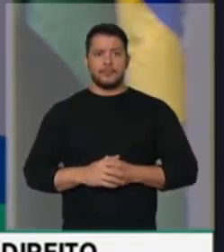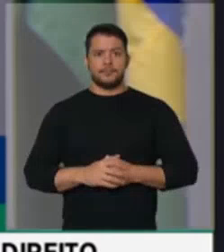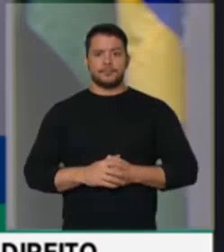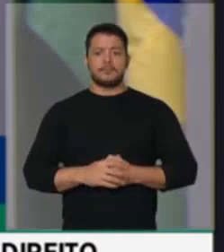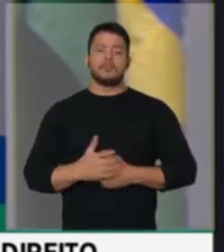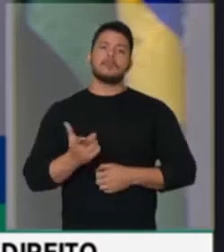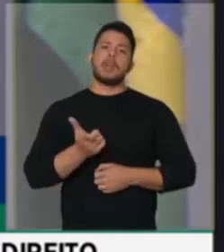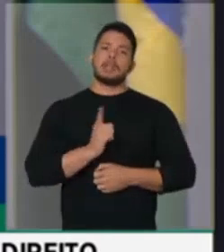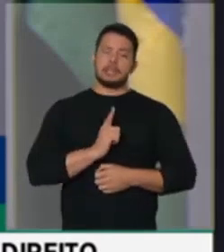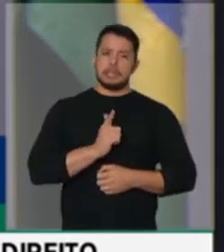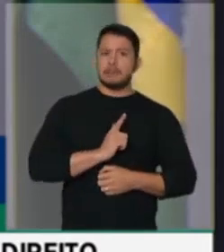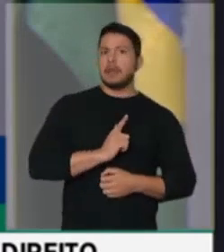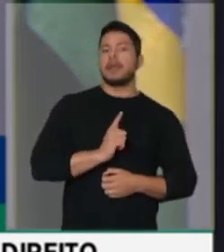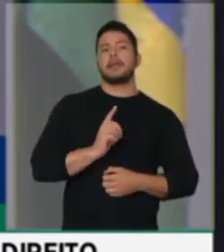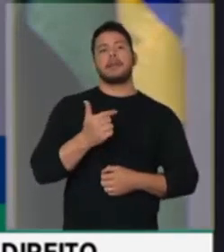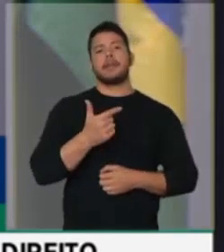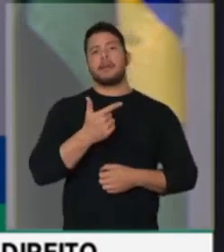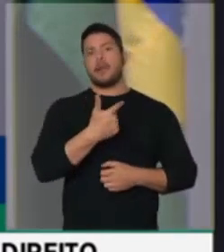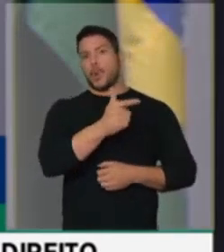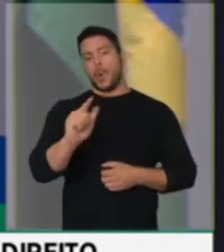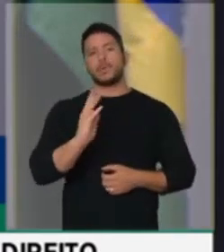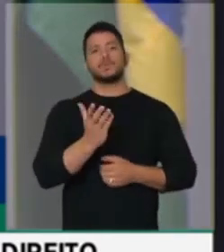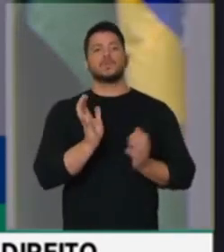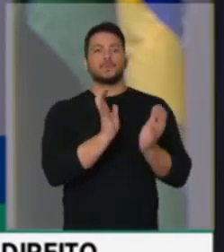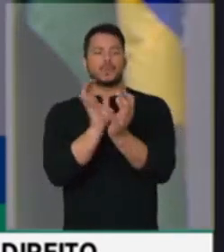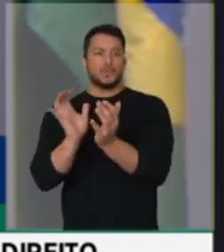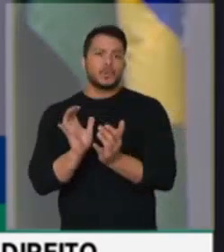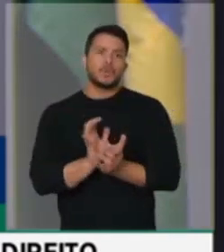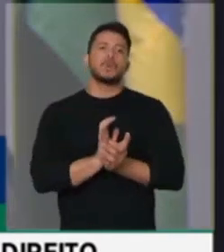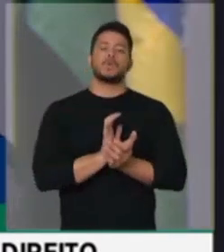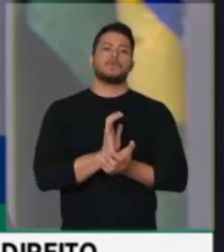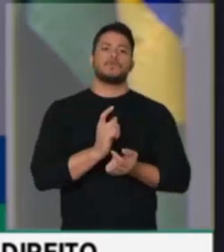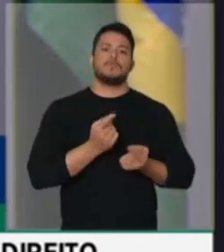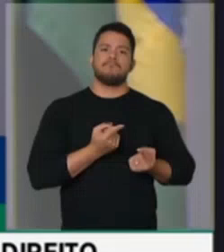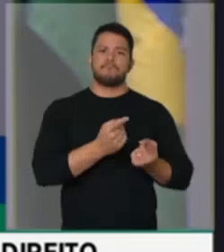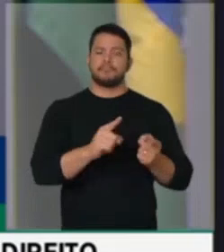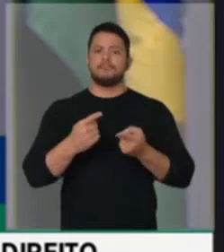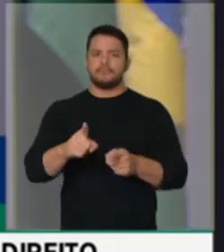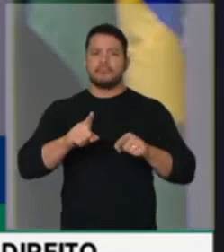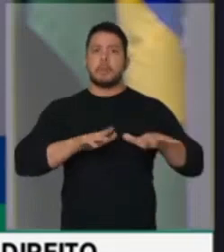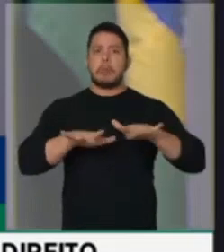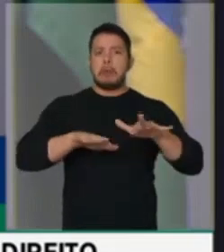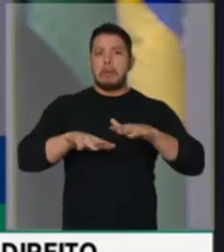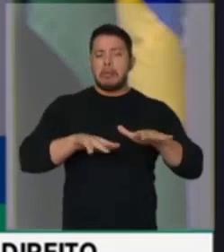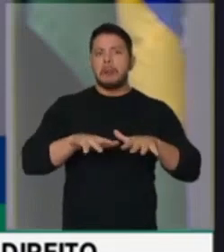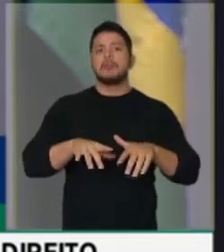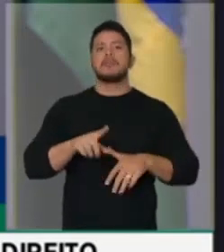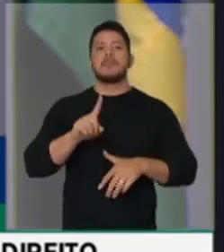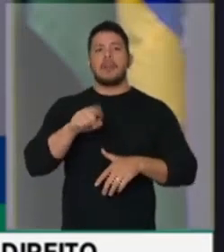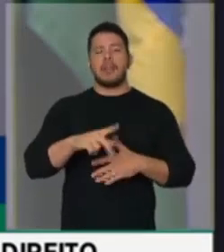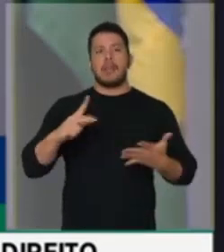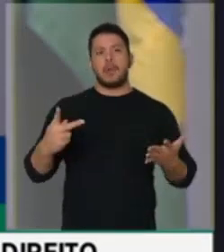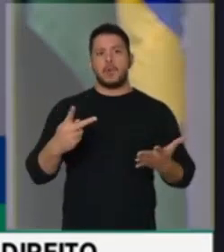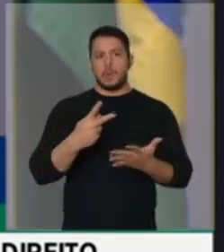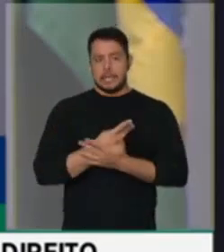Blocs, como MTST e outros que praticam o terrorismo. Por isso,